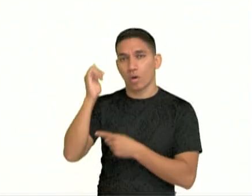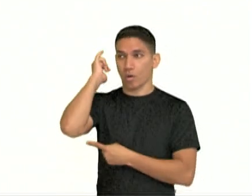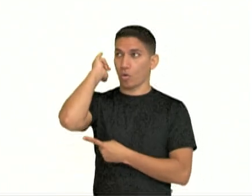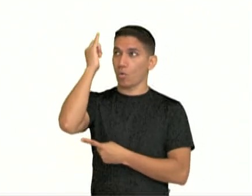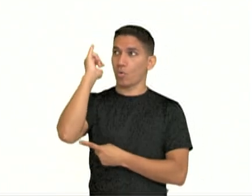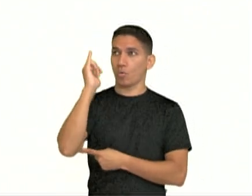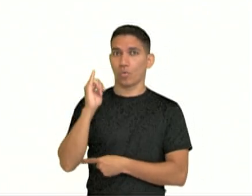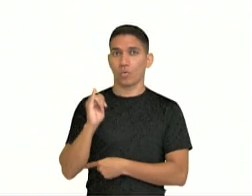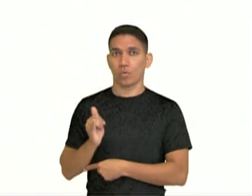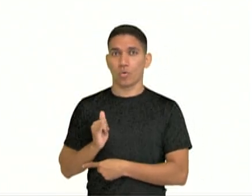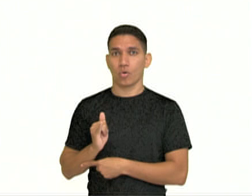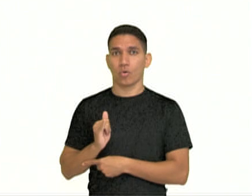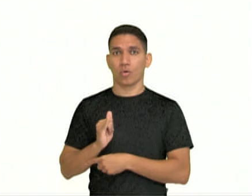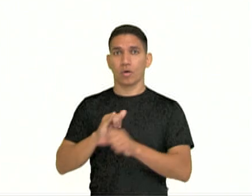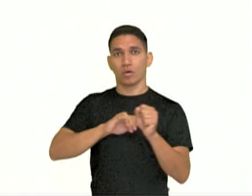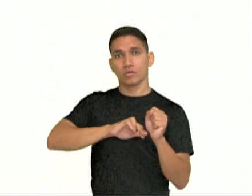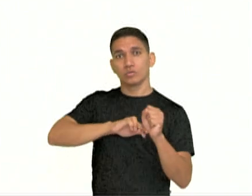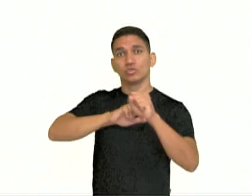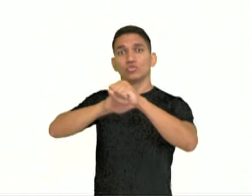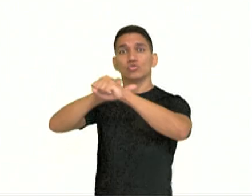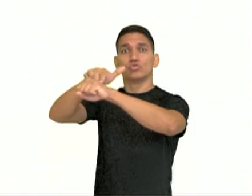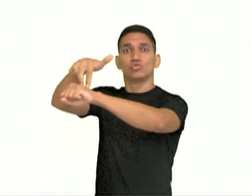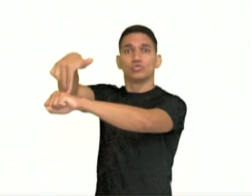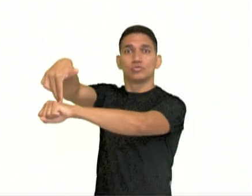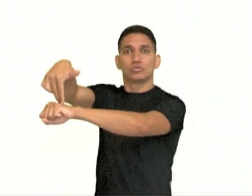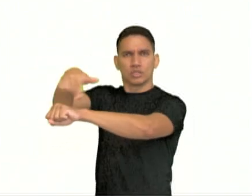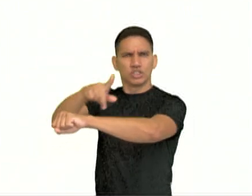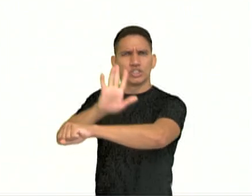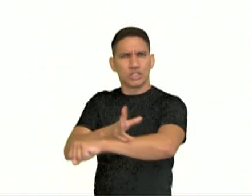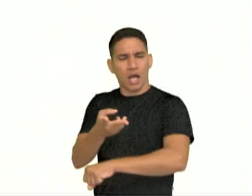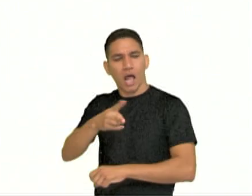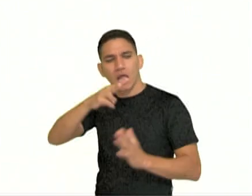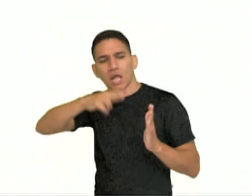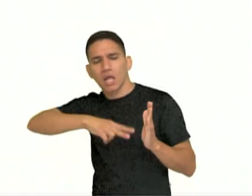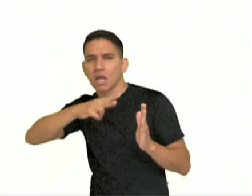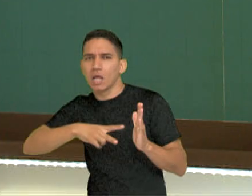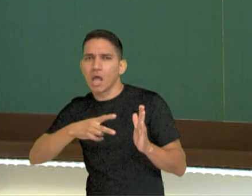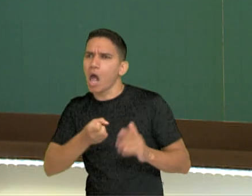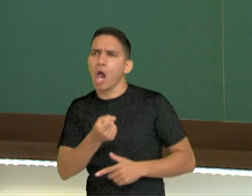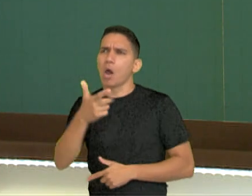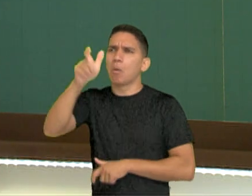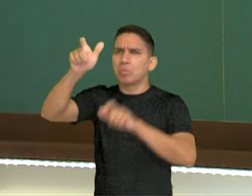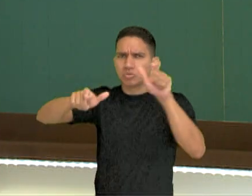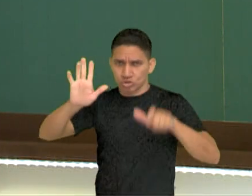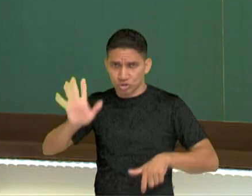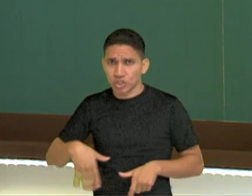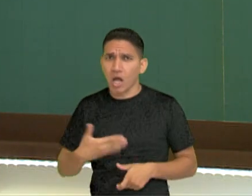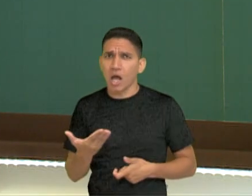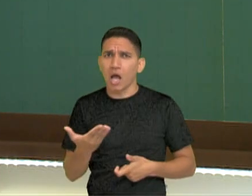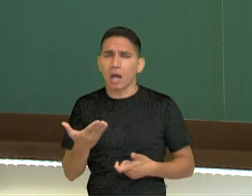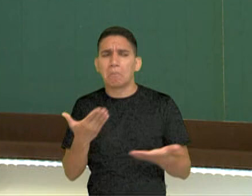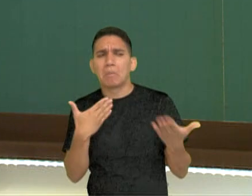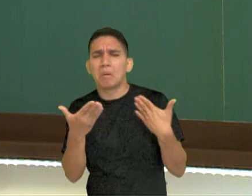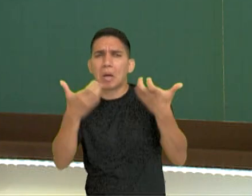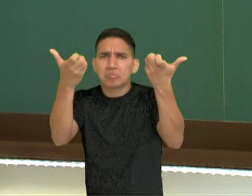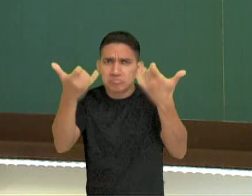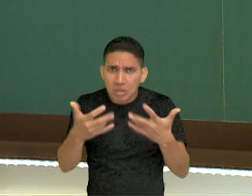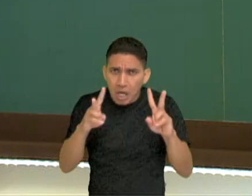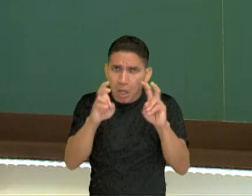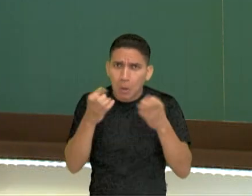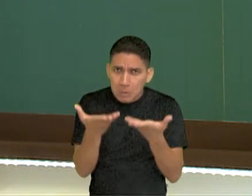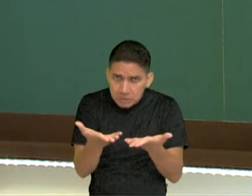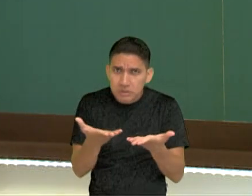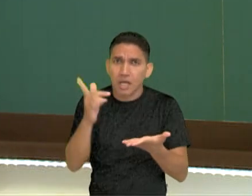O Pequeno Príncipe? Já leu, né? Alguém já comentou sobre este romance, esta